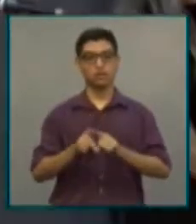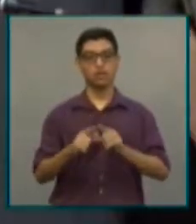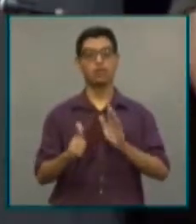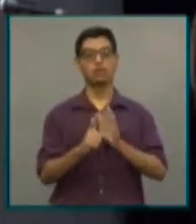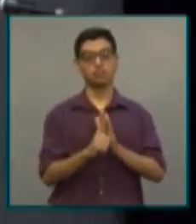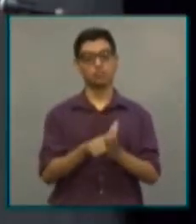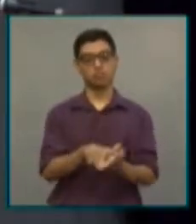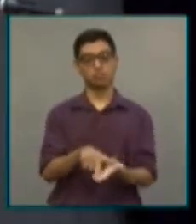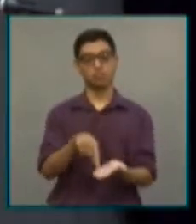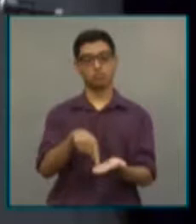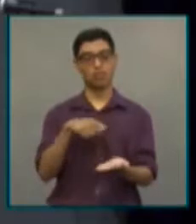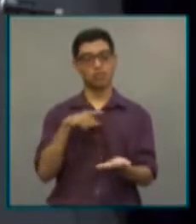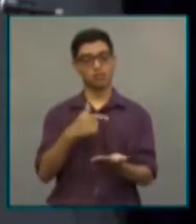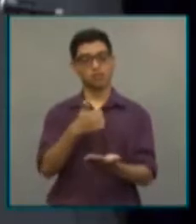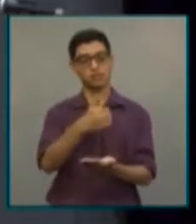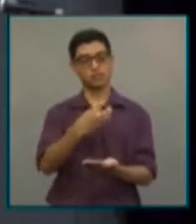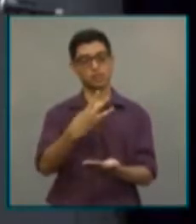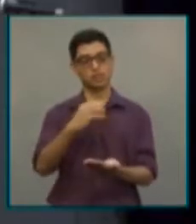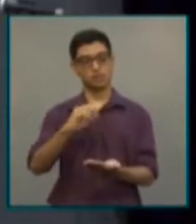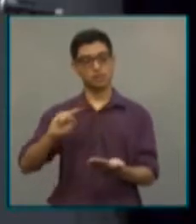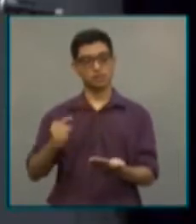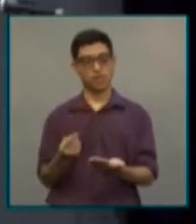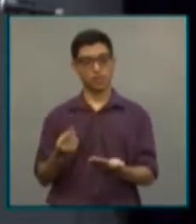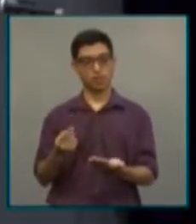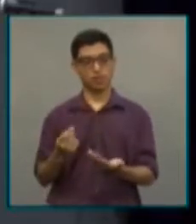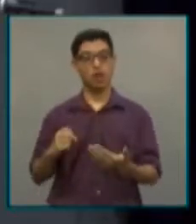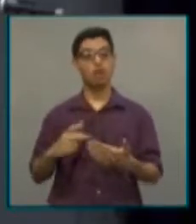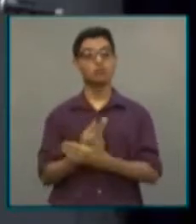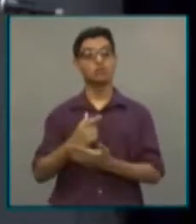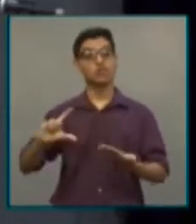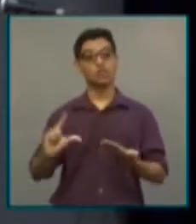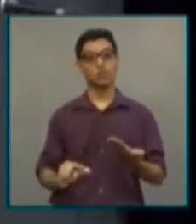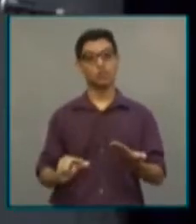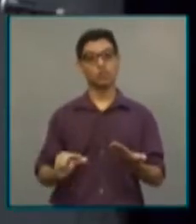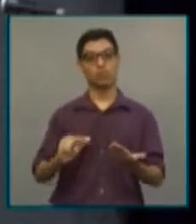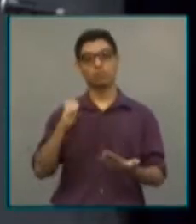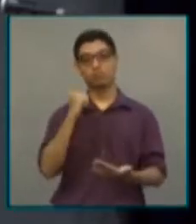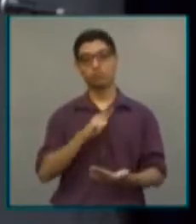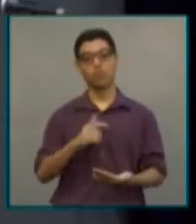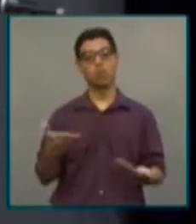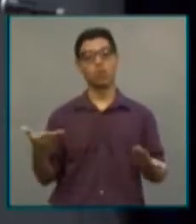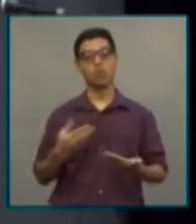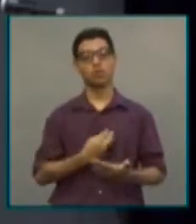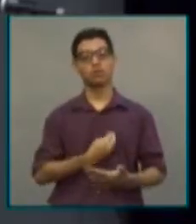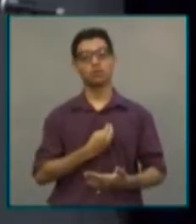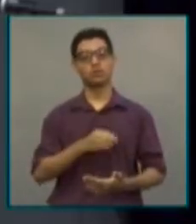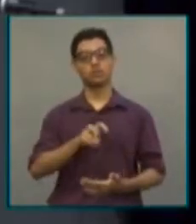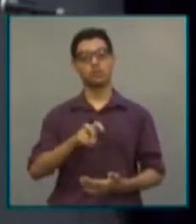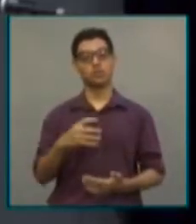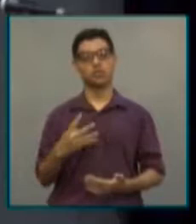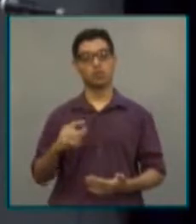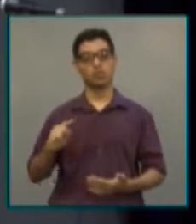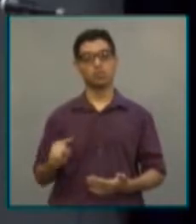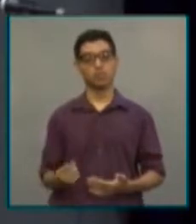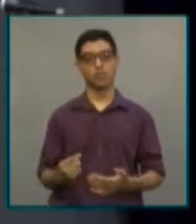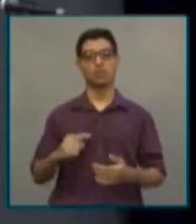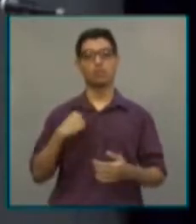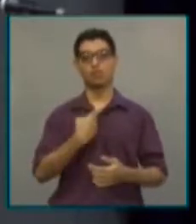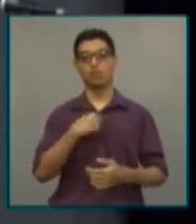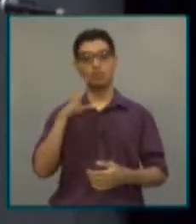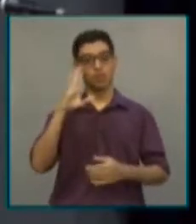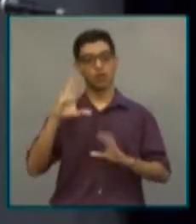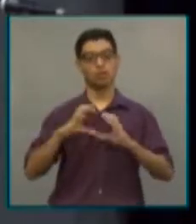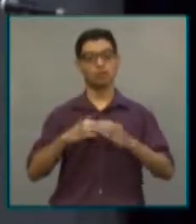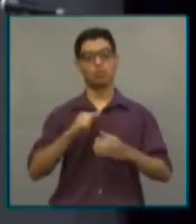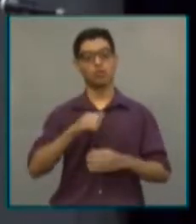era 130 mil, hoje é 54. Nosso objetivo é oferecer ainda mais transparência na OAB. Conversando com